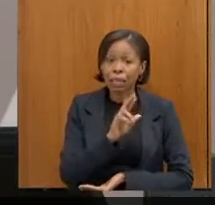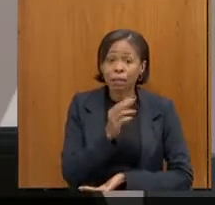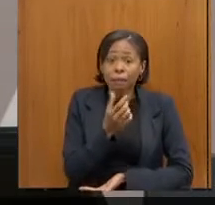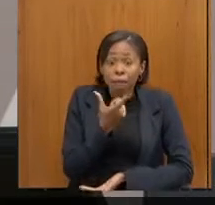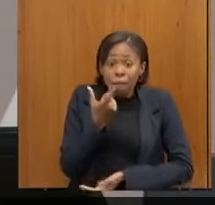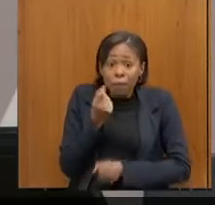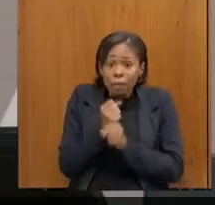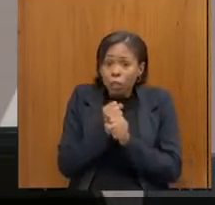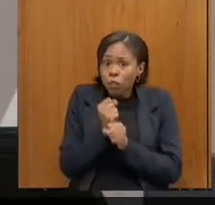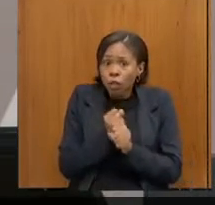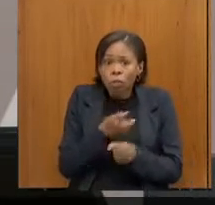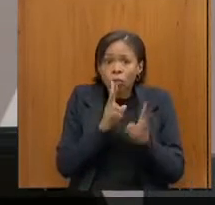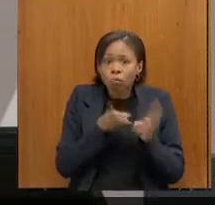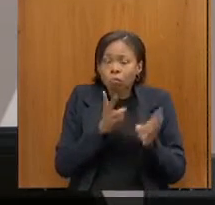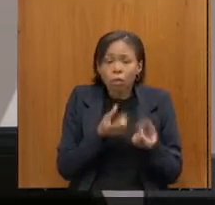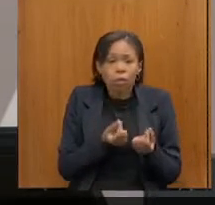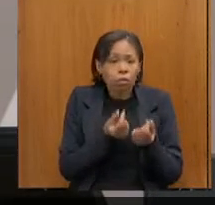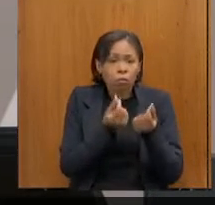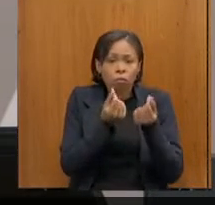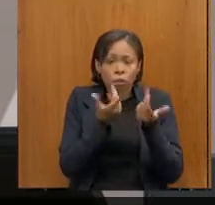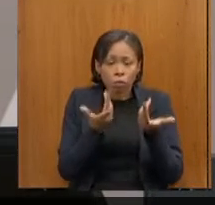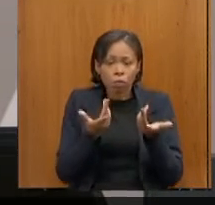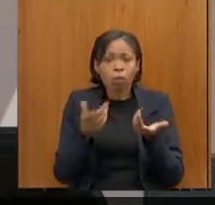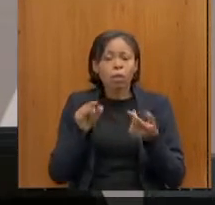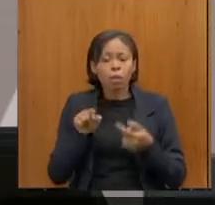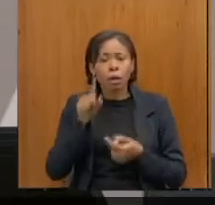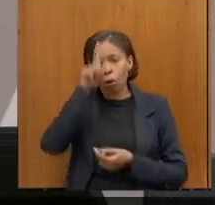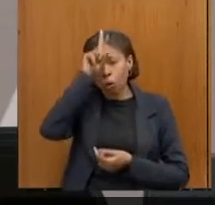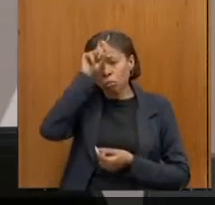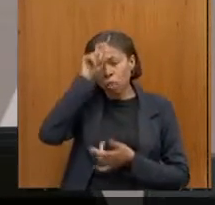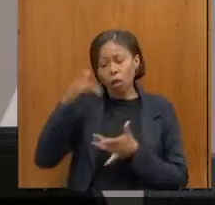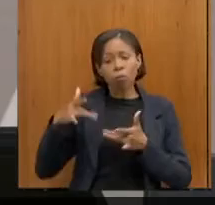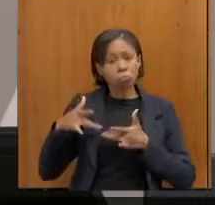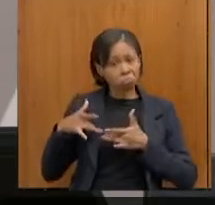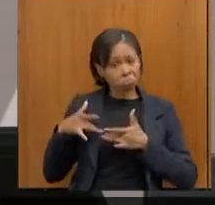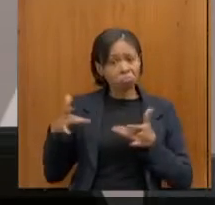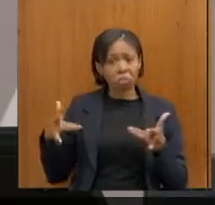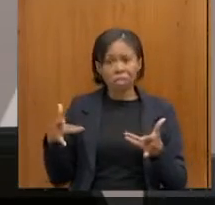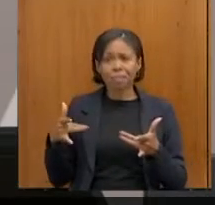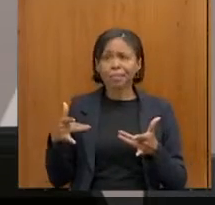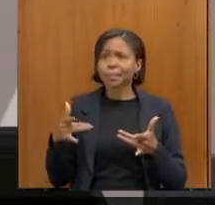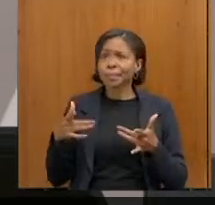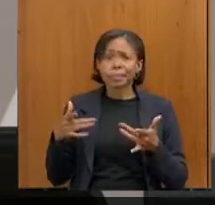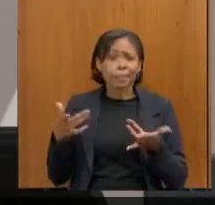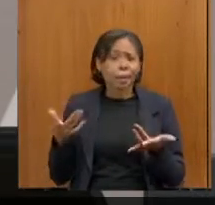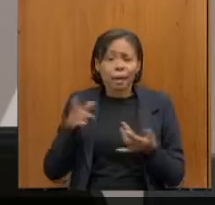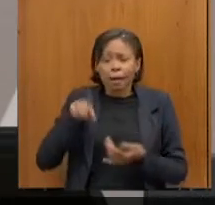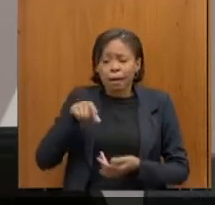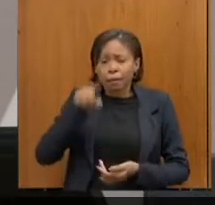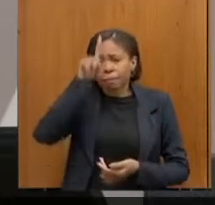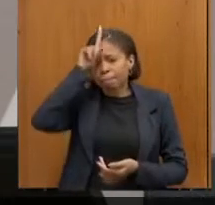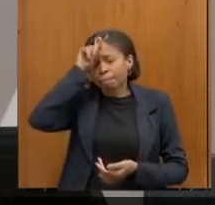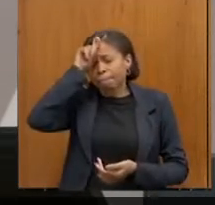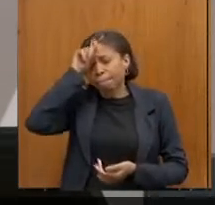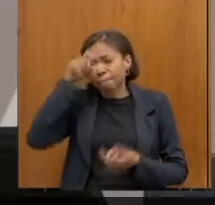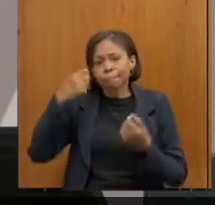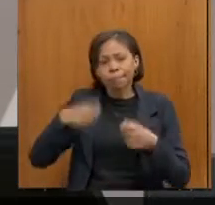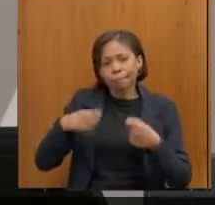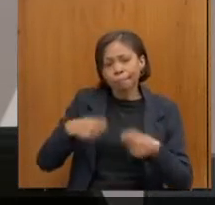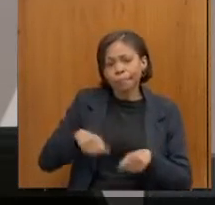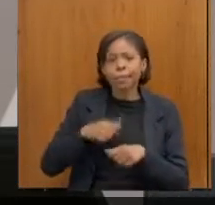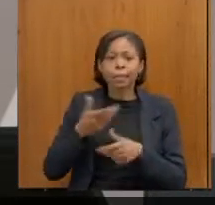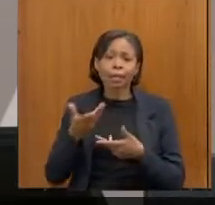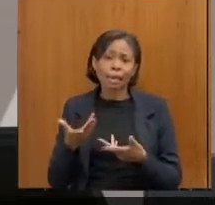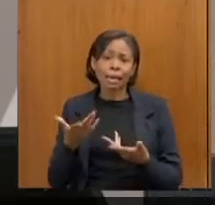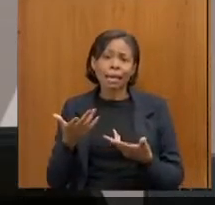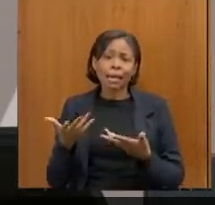desse valor e o hospital filantrópico hoje ele virou aquele aquele hospital que tem que arrumar um jeito de